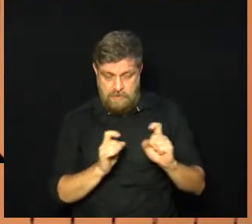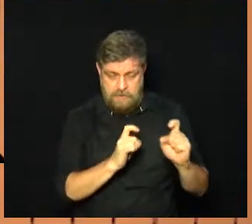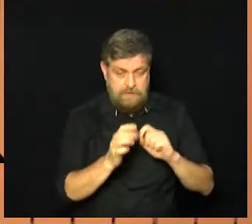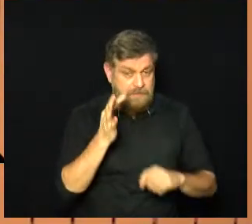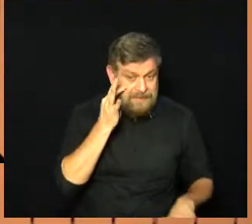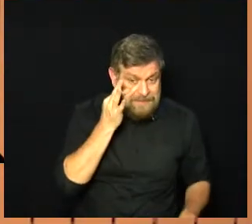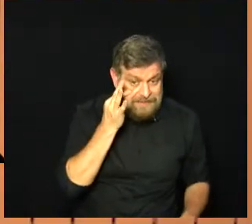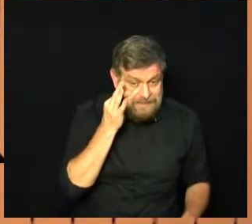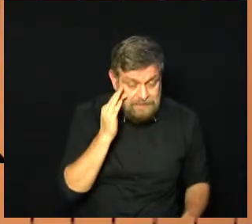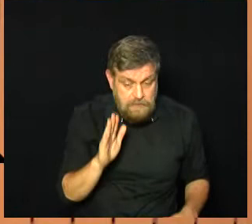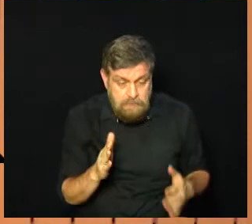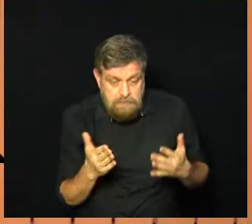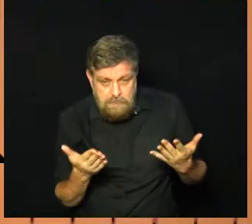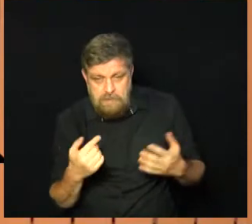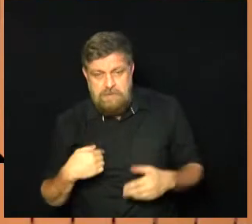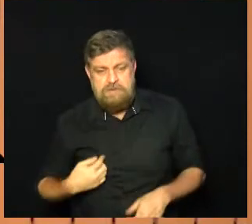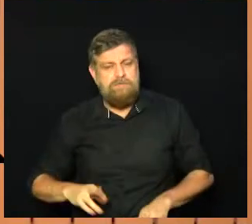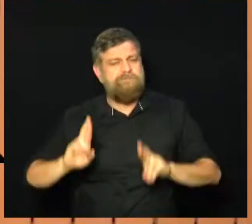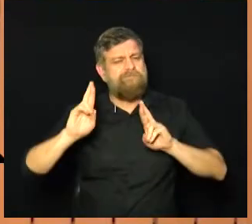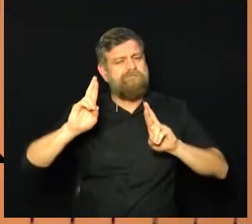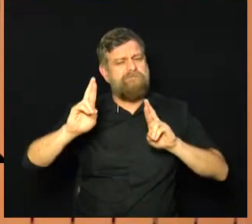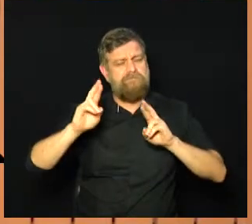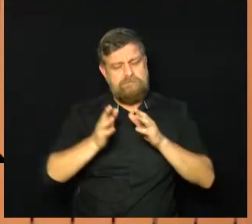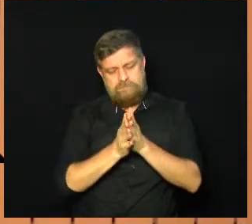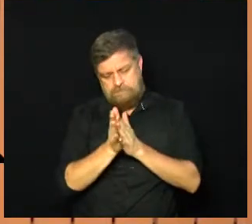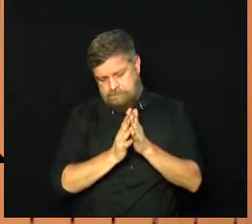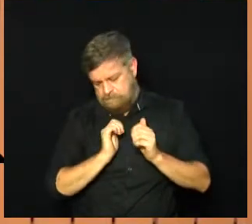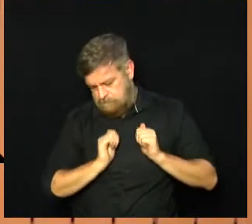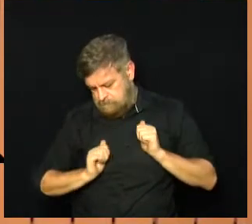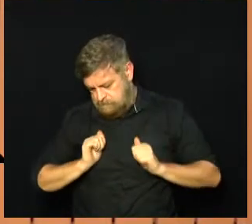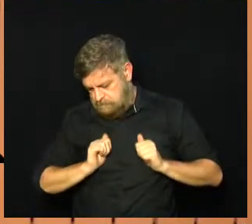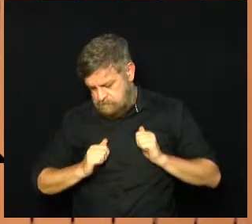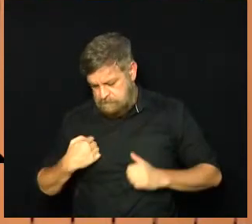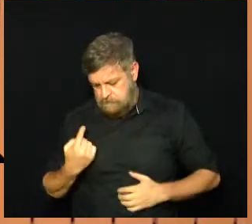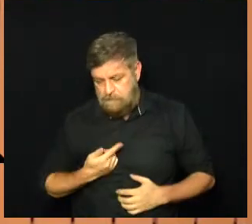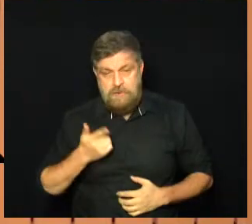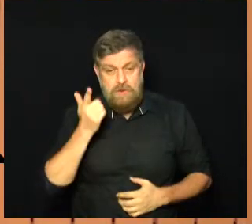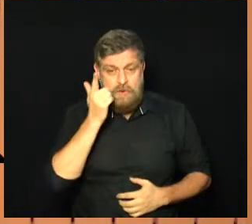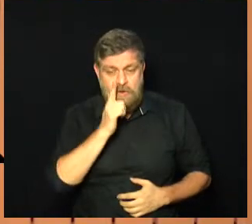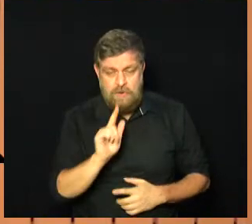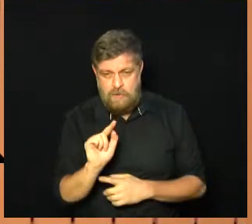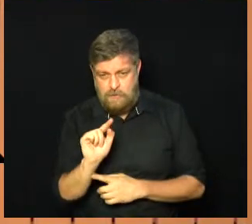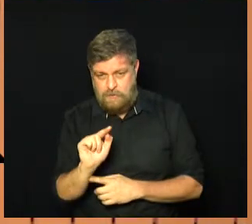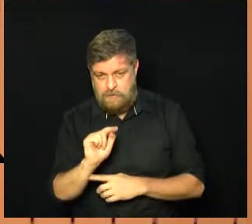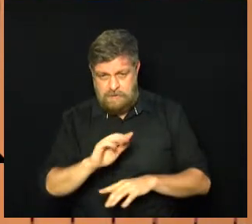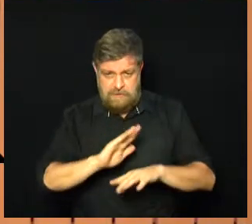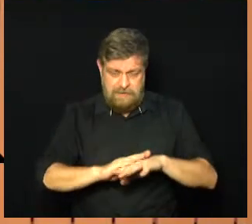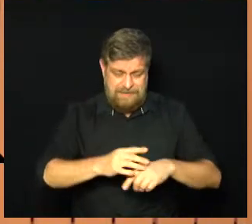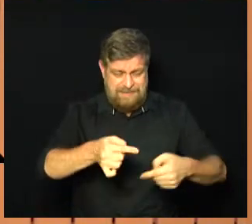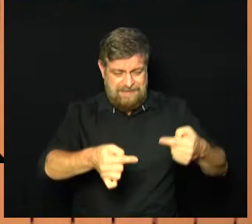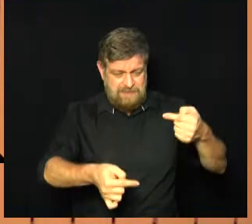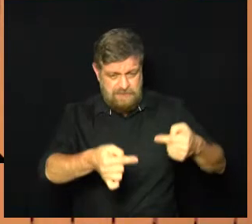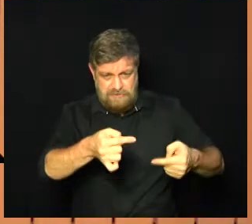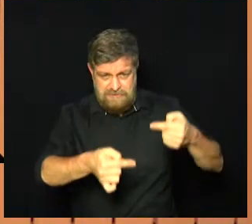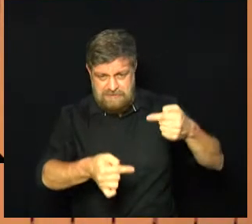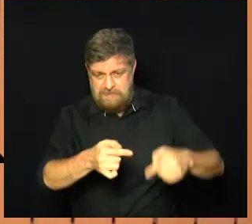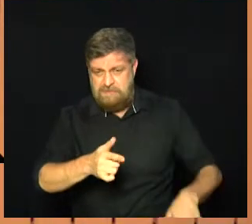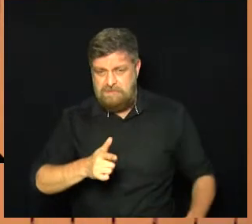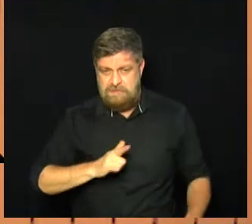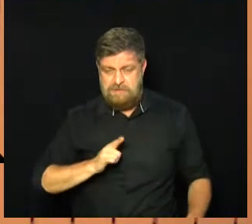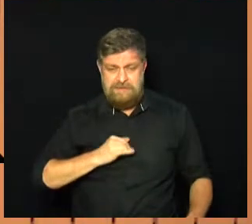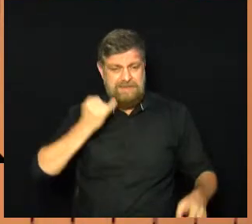se não. Mas eu estou muito otimista e ansiosa para que a gente consiga fazer essas discussões, trazer